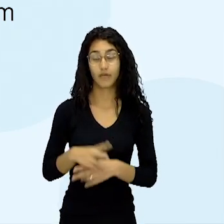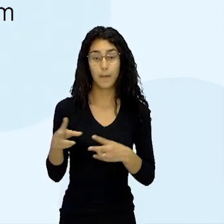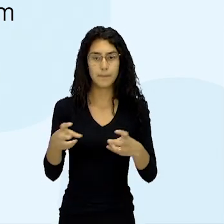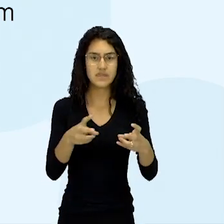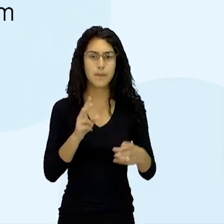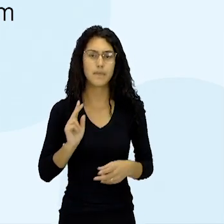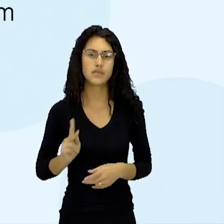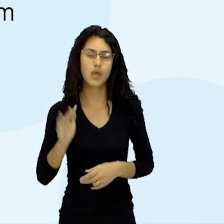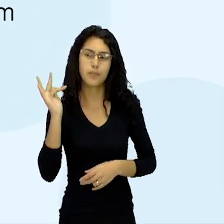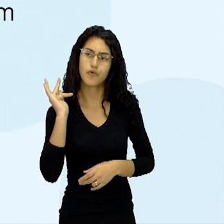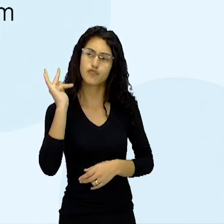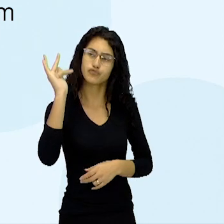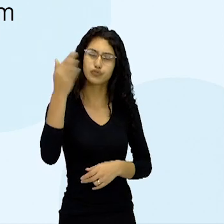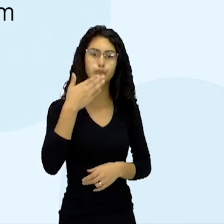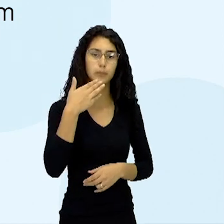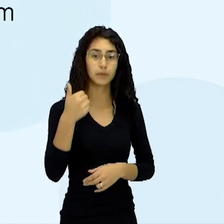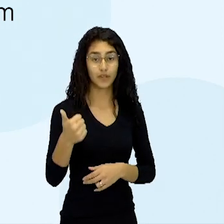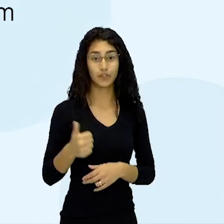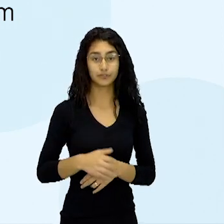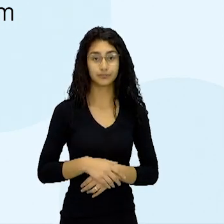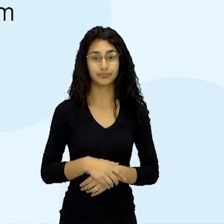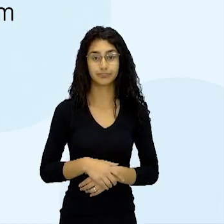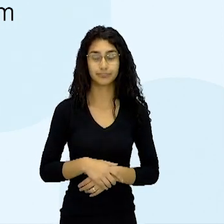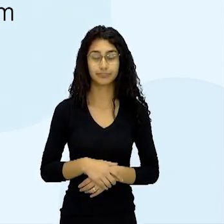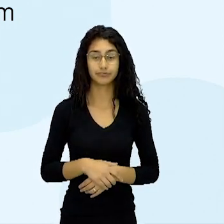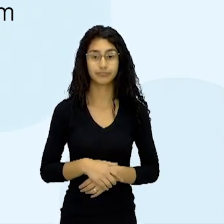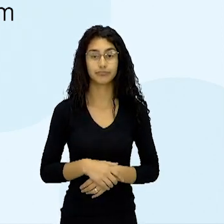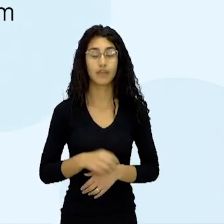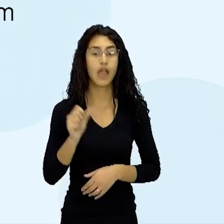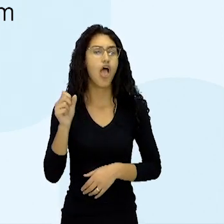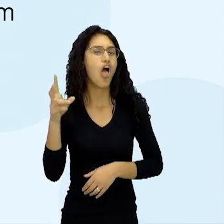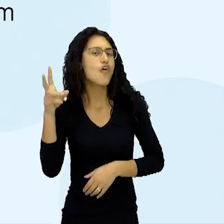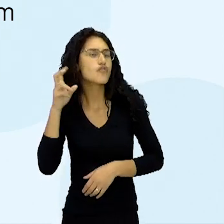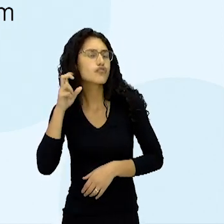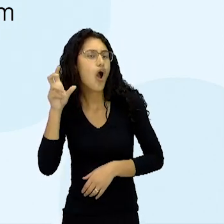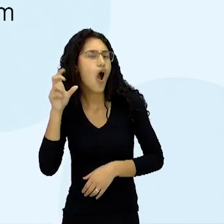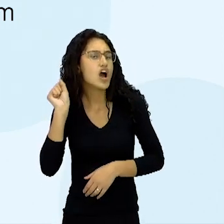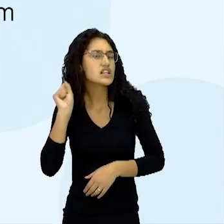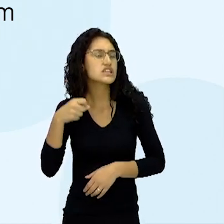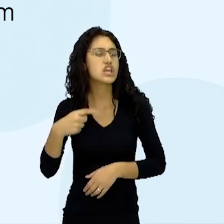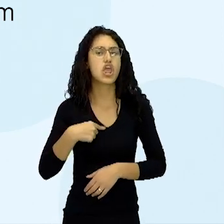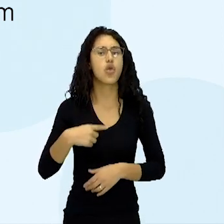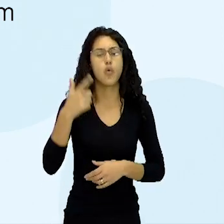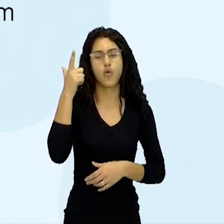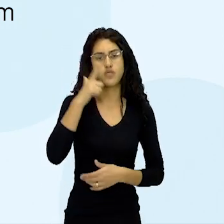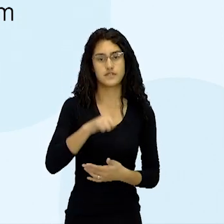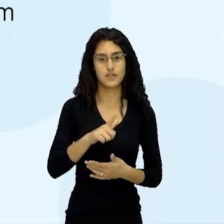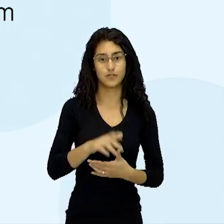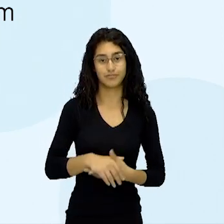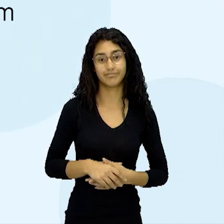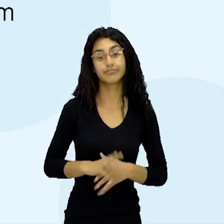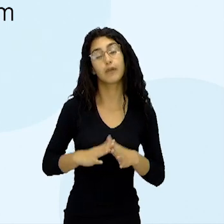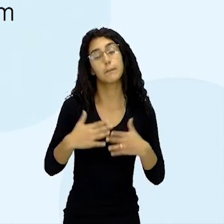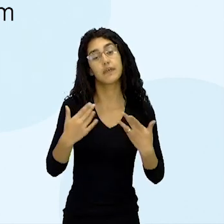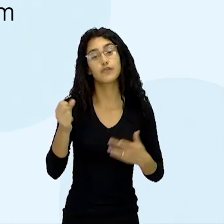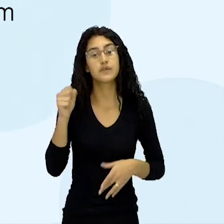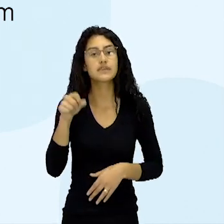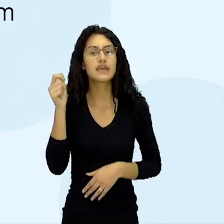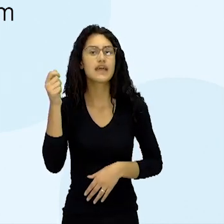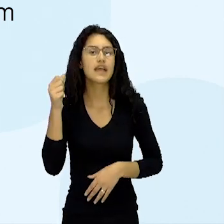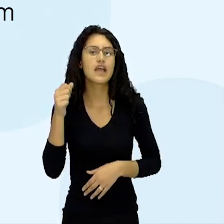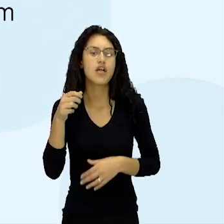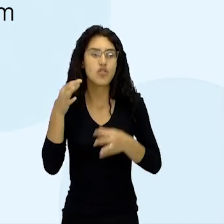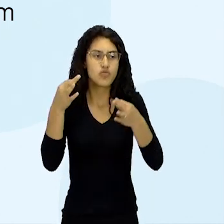otimistas sobre o futuro. É a voz interior que diz, sim, eu posso, mesmo se no exato momento as coisas